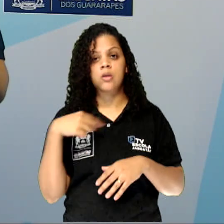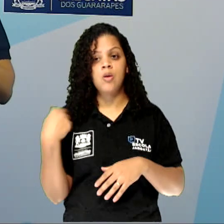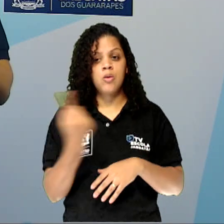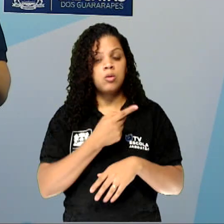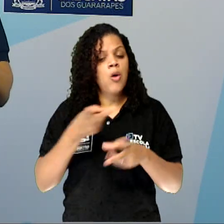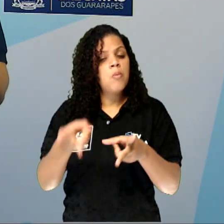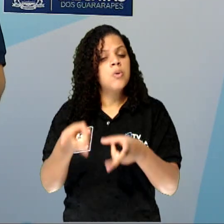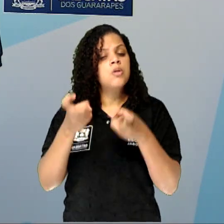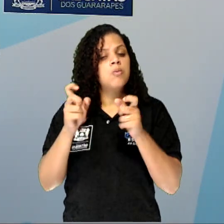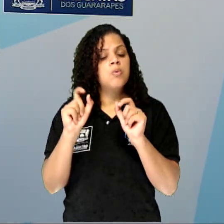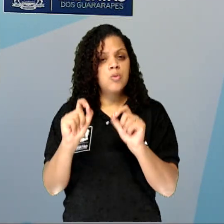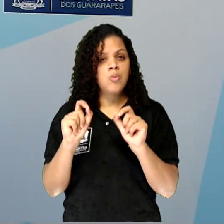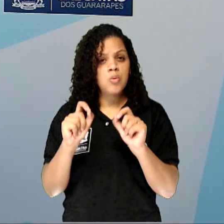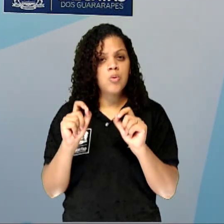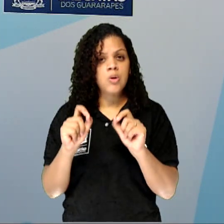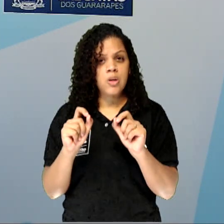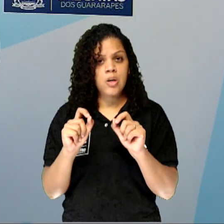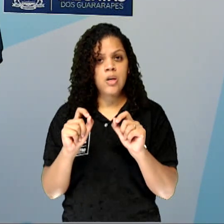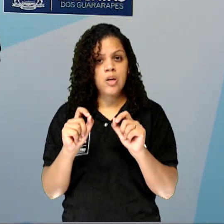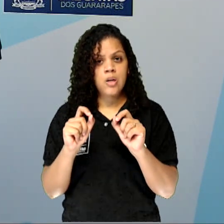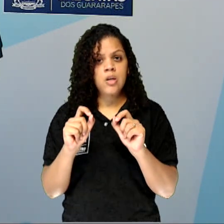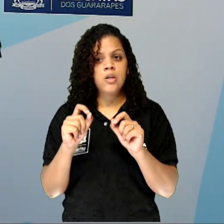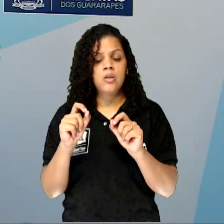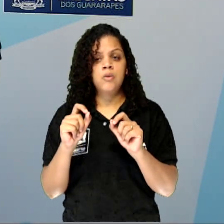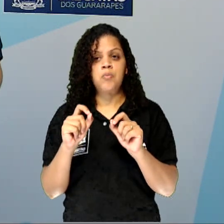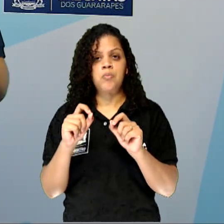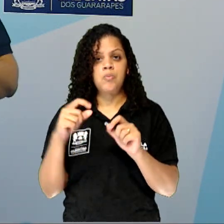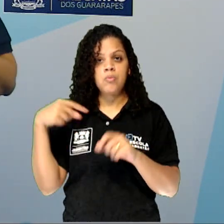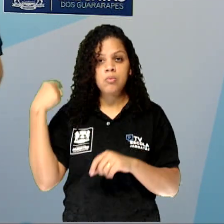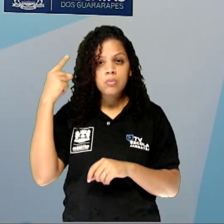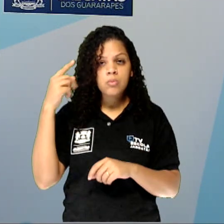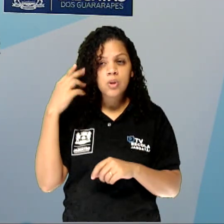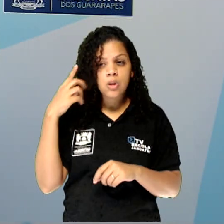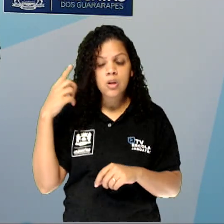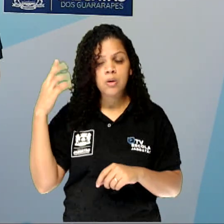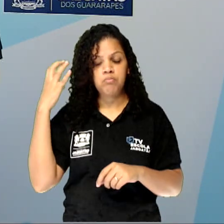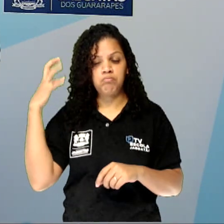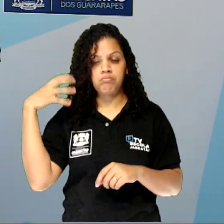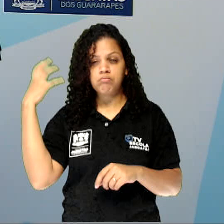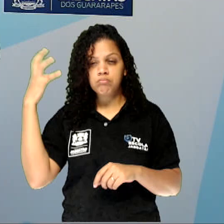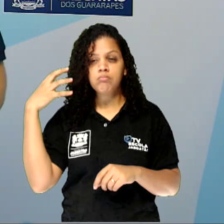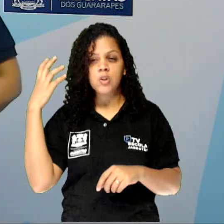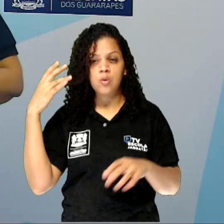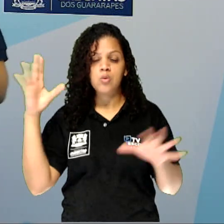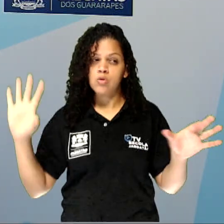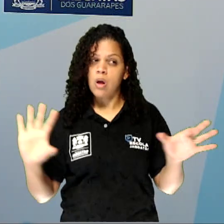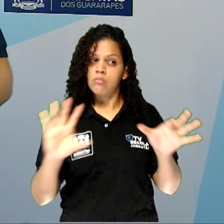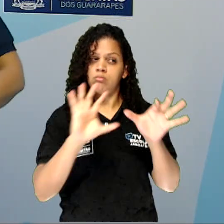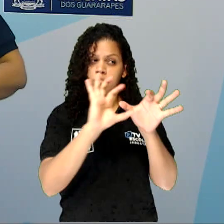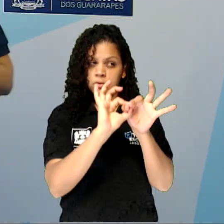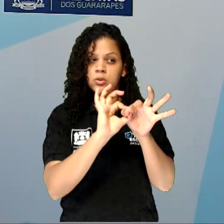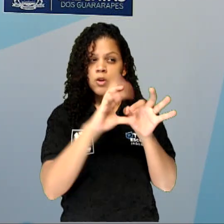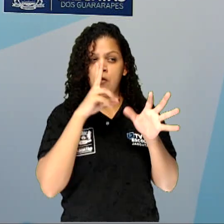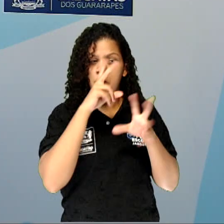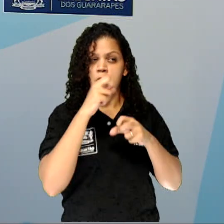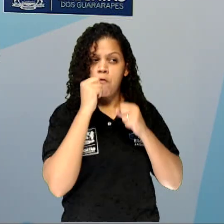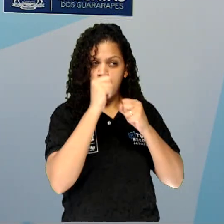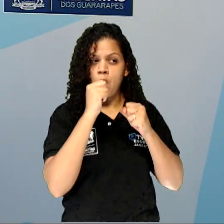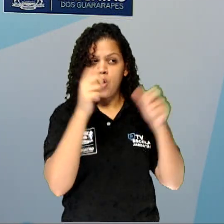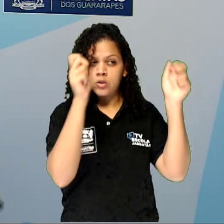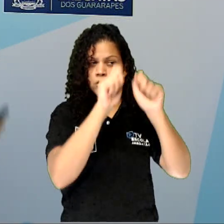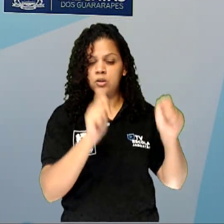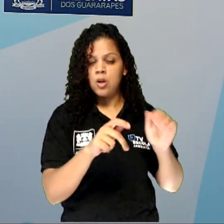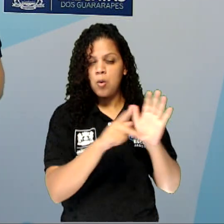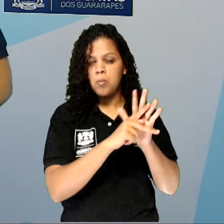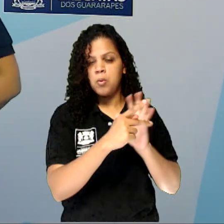tem o elemento da música, ele está muito presente, e até nas obras, né, de instalação dele, de escultura,